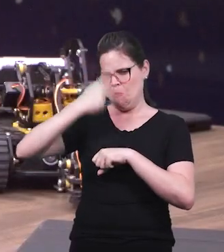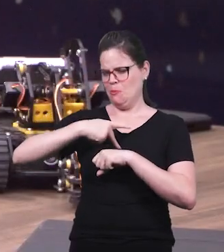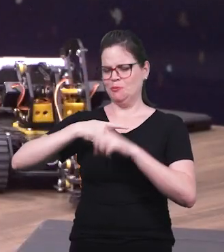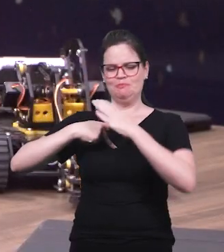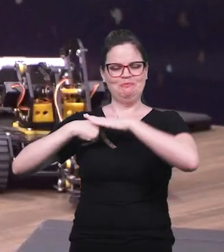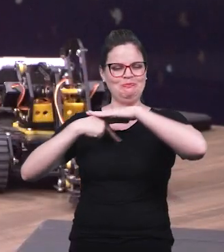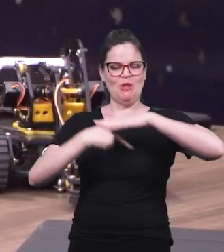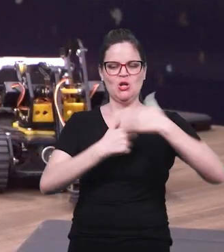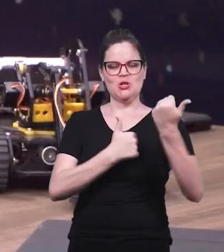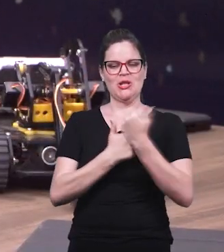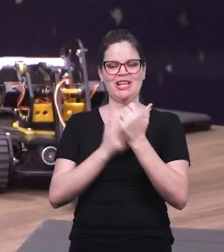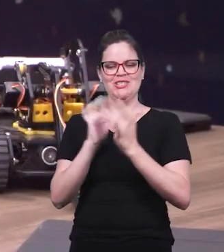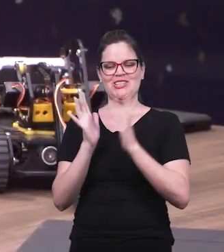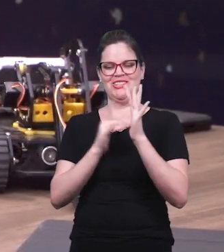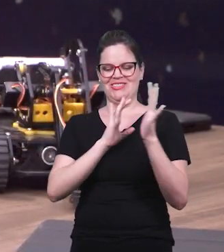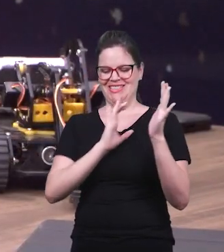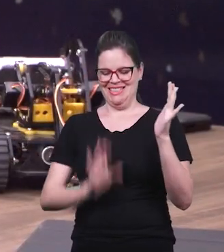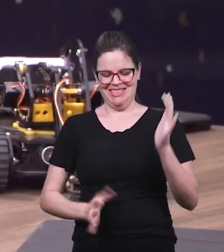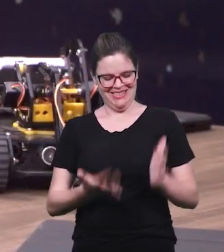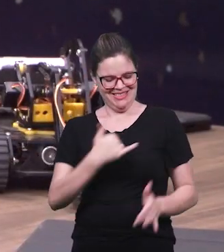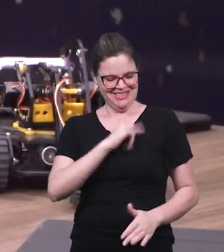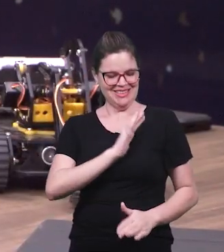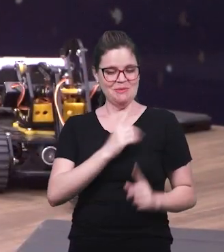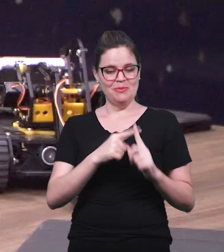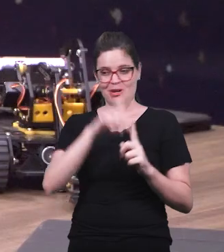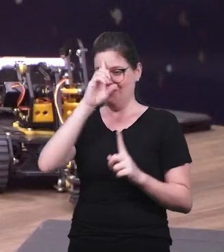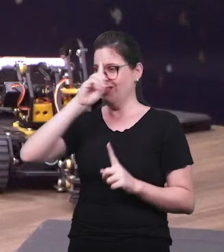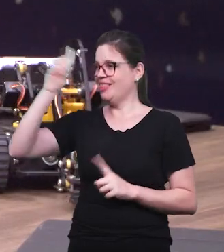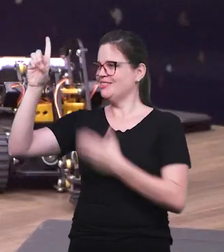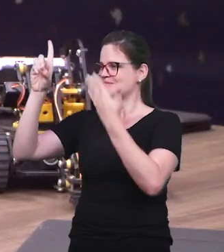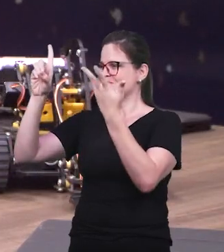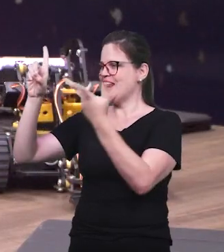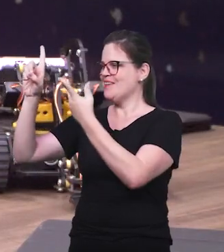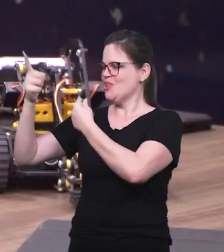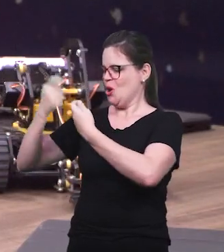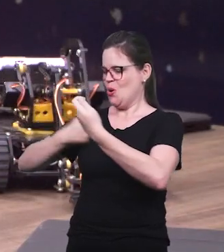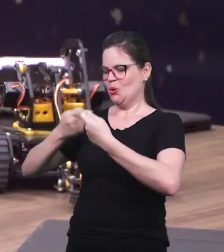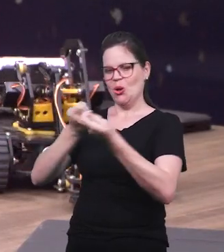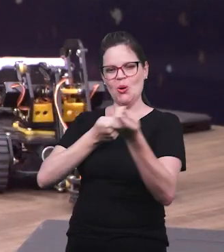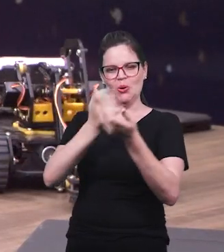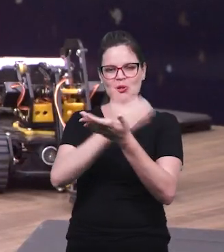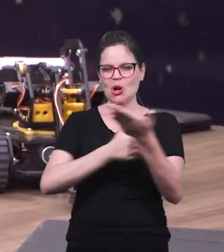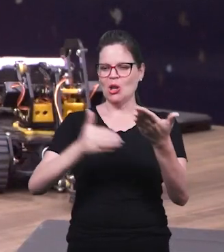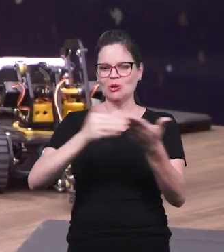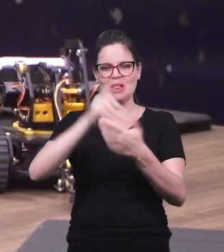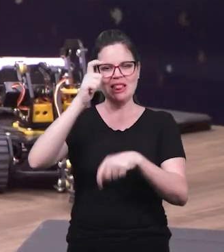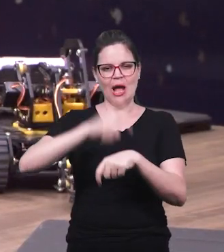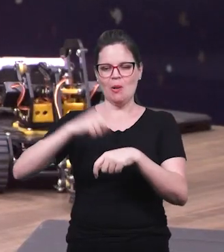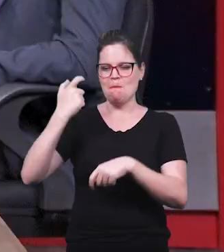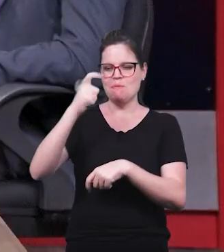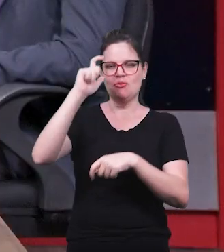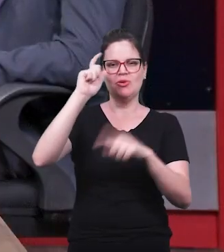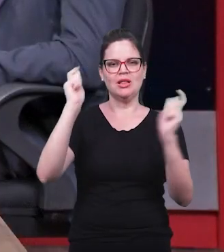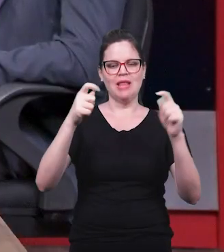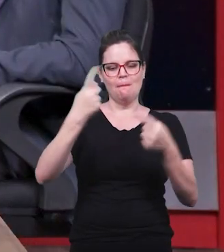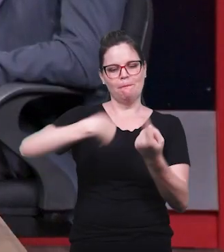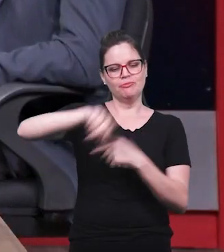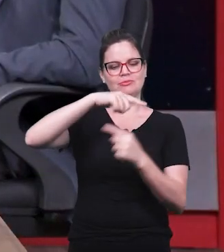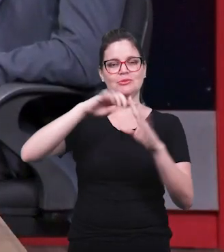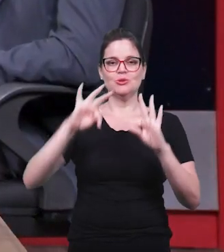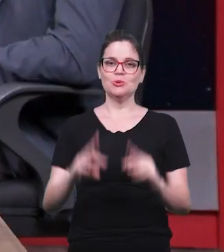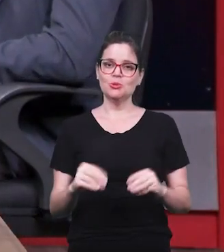é esse ser maravilhoso que ele tem acesso a tudo e pode modificar tudo numa só palavra. Exatamente.